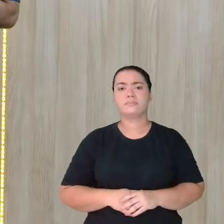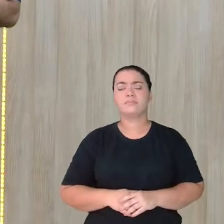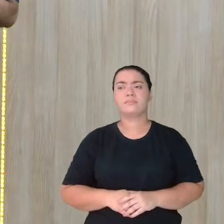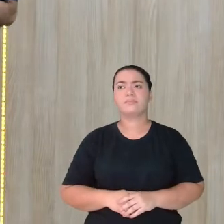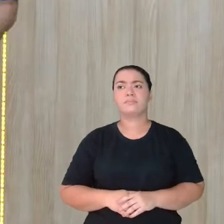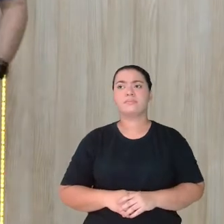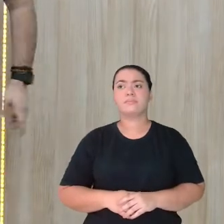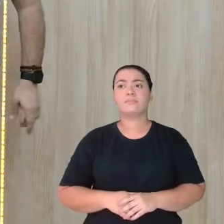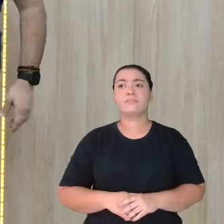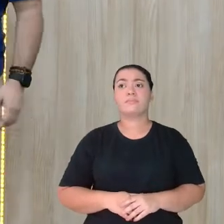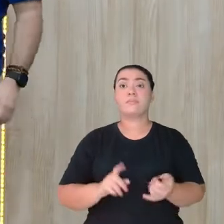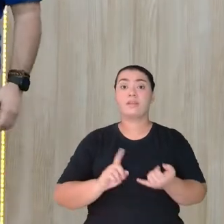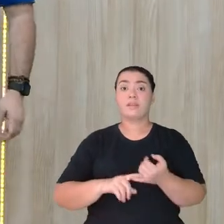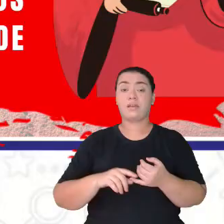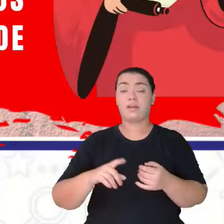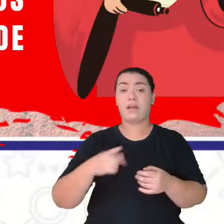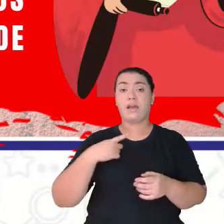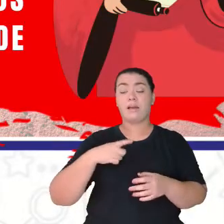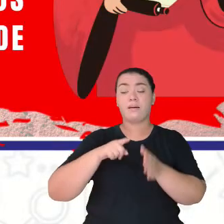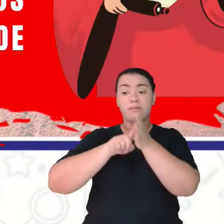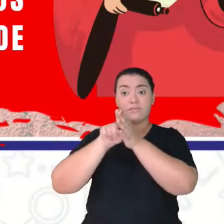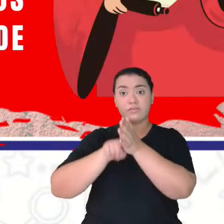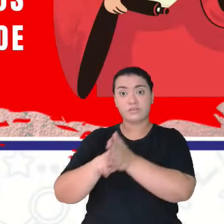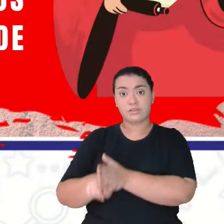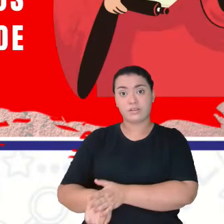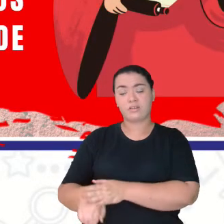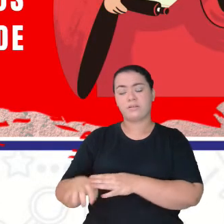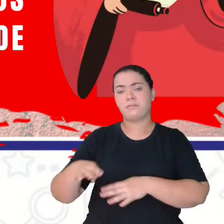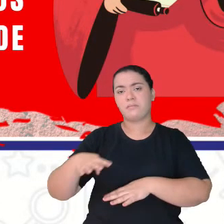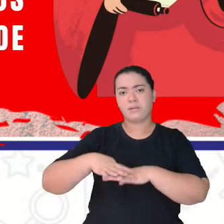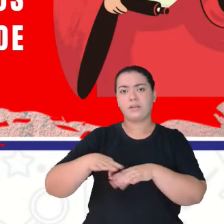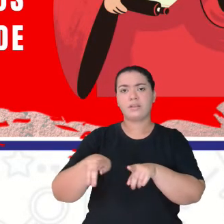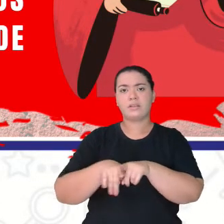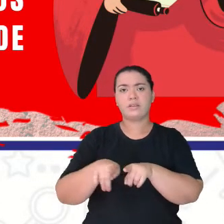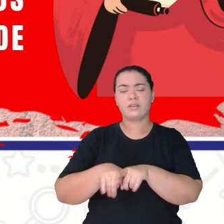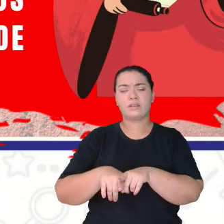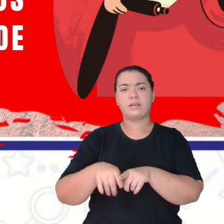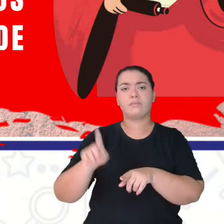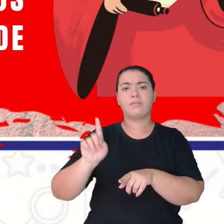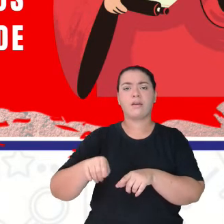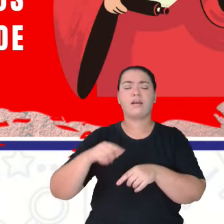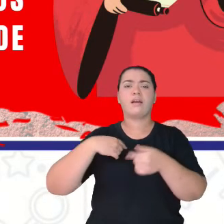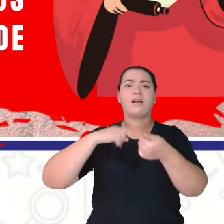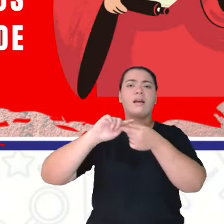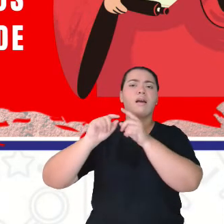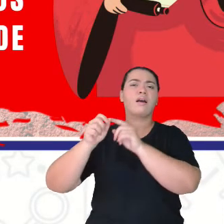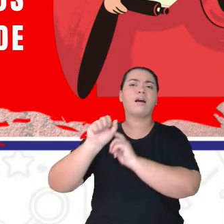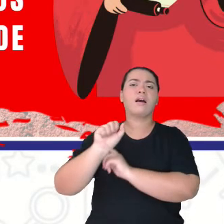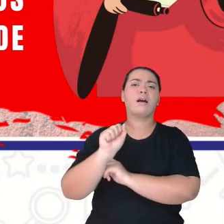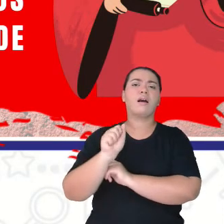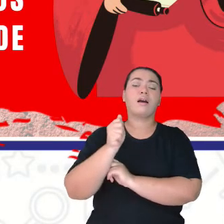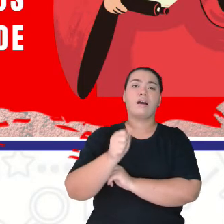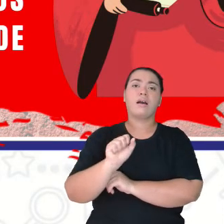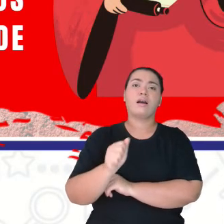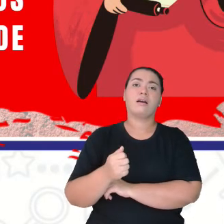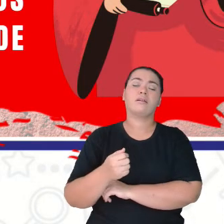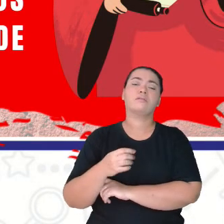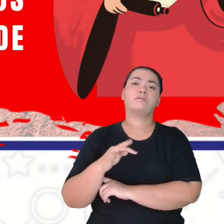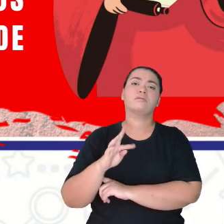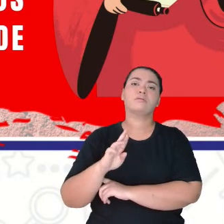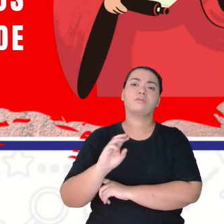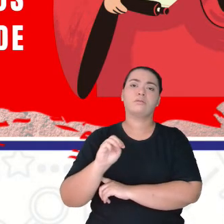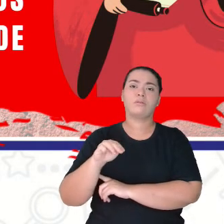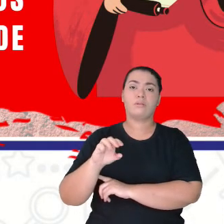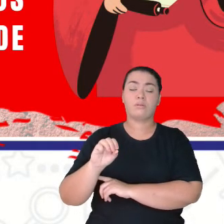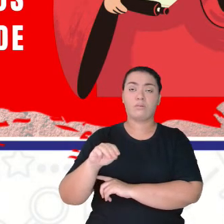simbolizar. Então, veja, os matemáticos e astrônomos chineses, por exemplo, eram tão bons quanto os da Grécia Antiga.